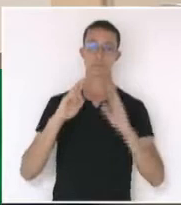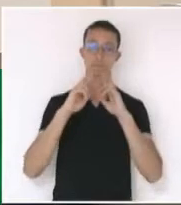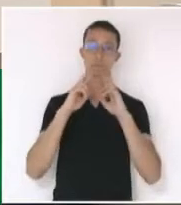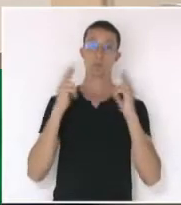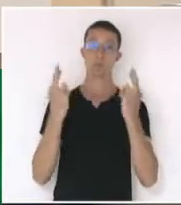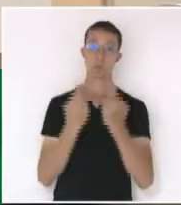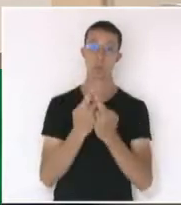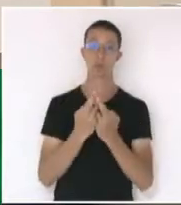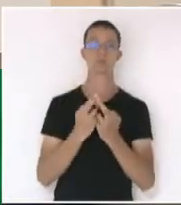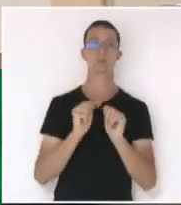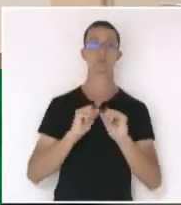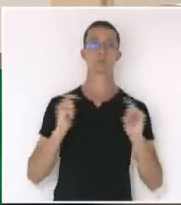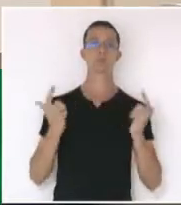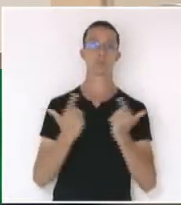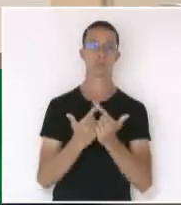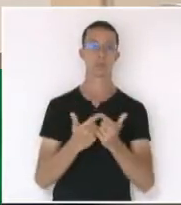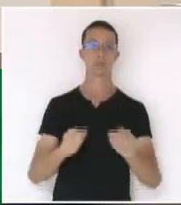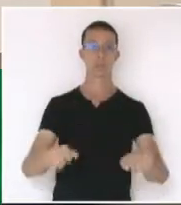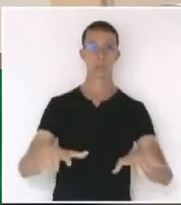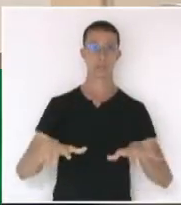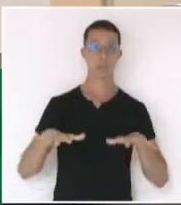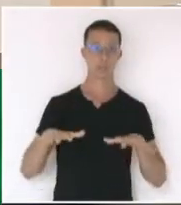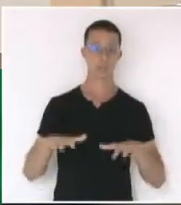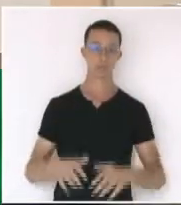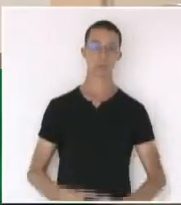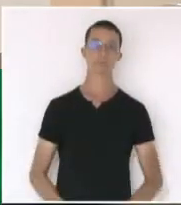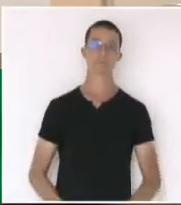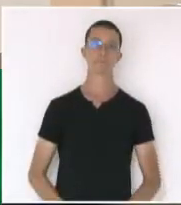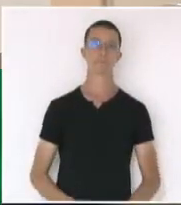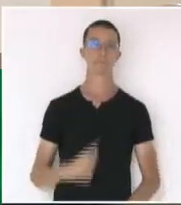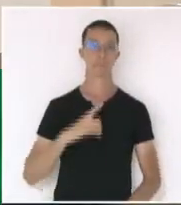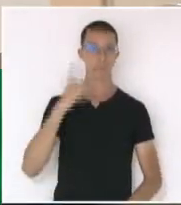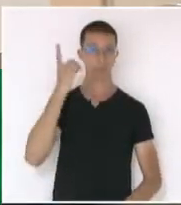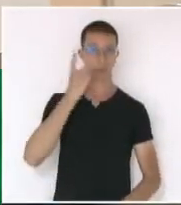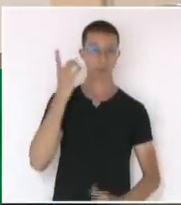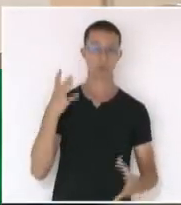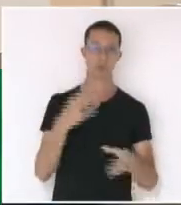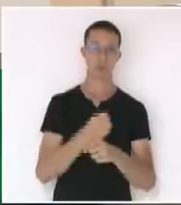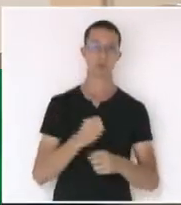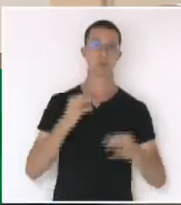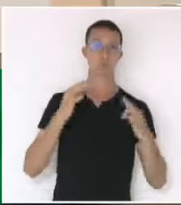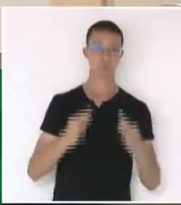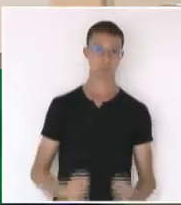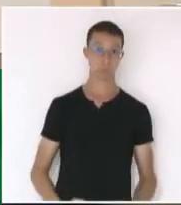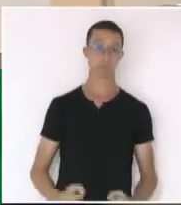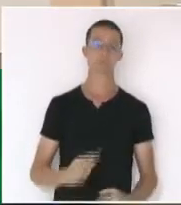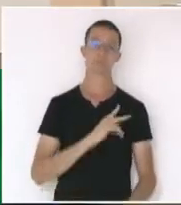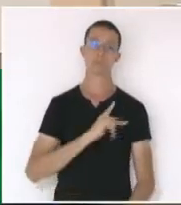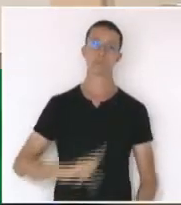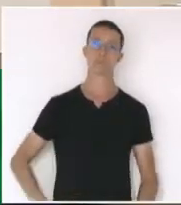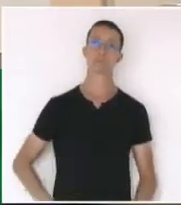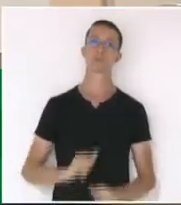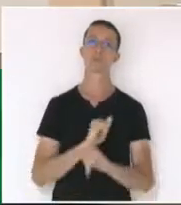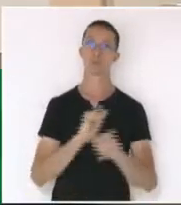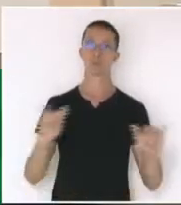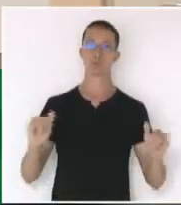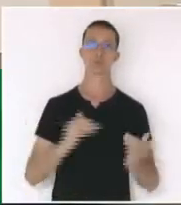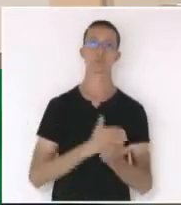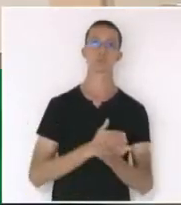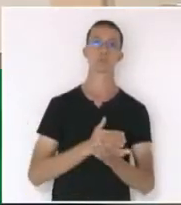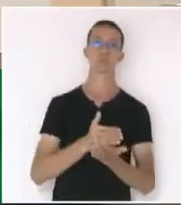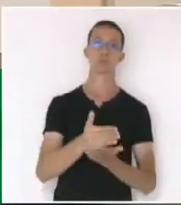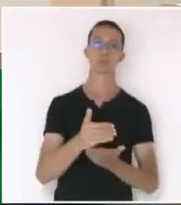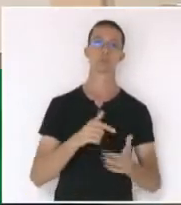Legislativa em sessão ordinária à venda um coro regimental o senhor presidente declarou abertos os trabalhos